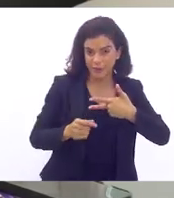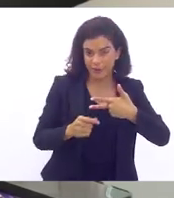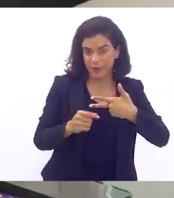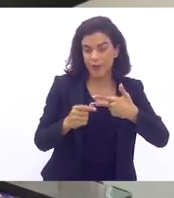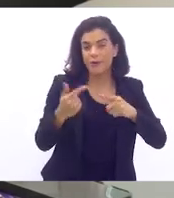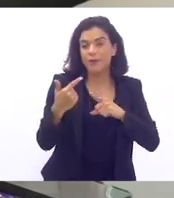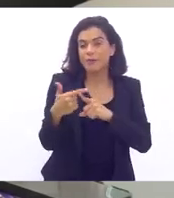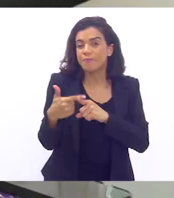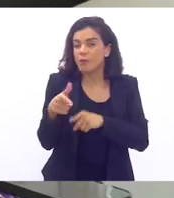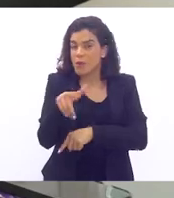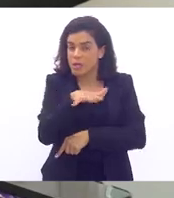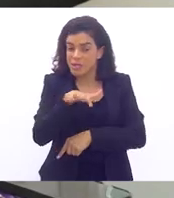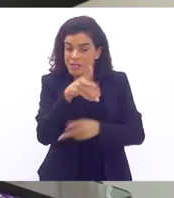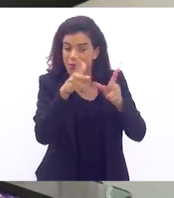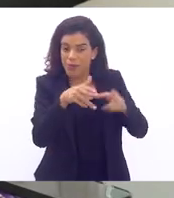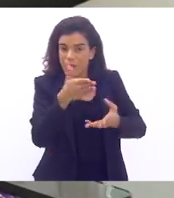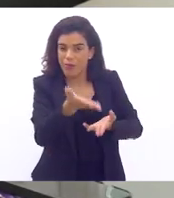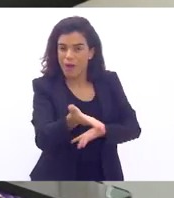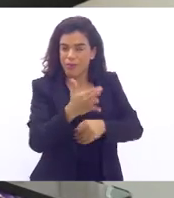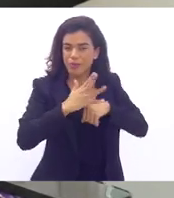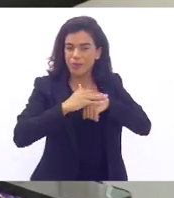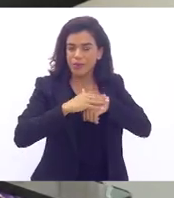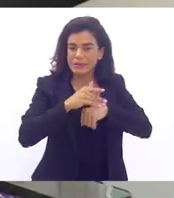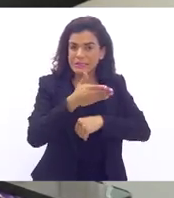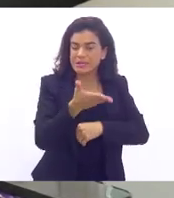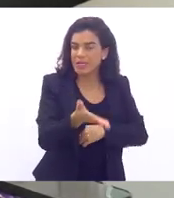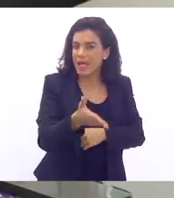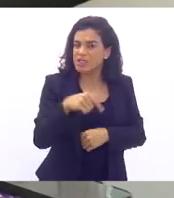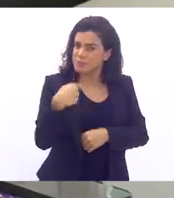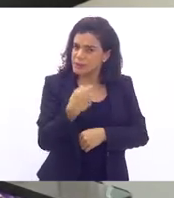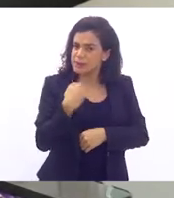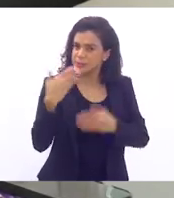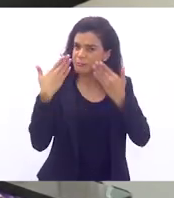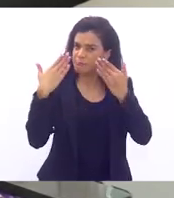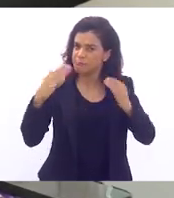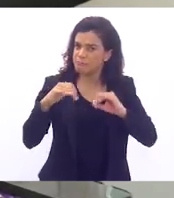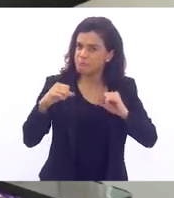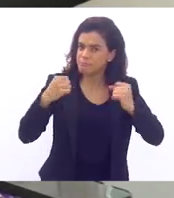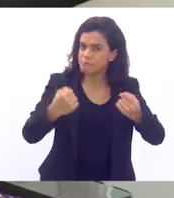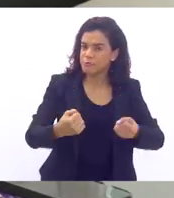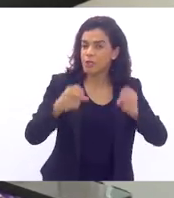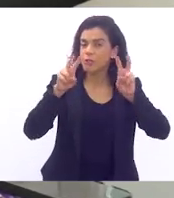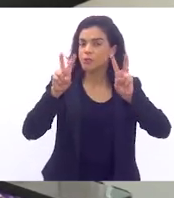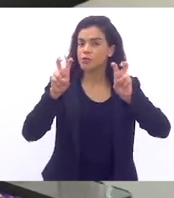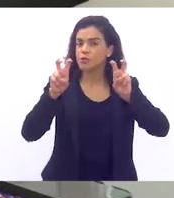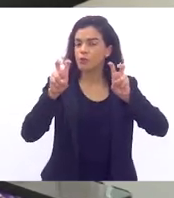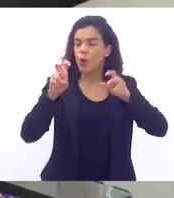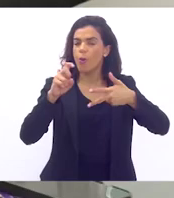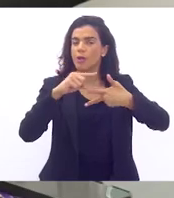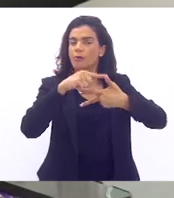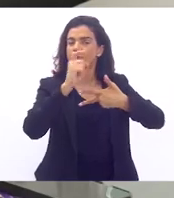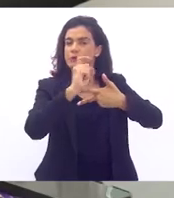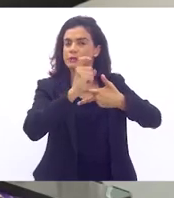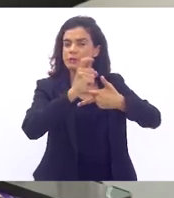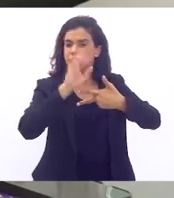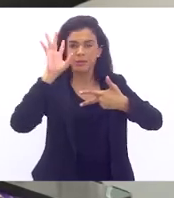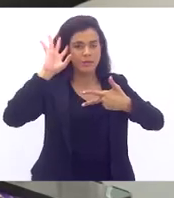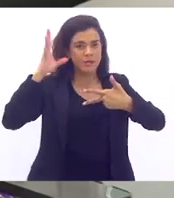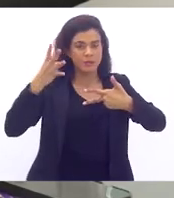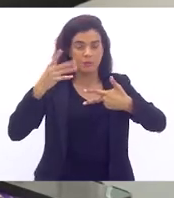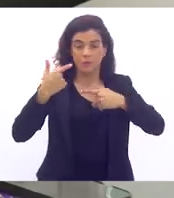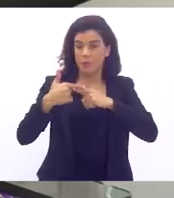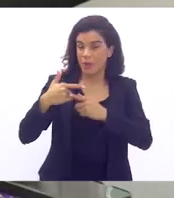porque como um caso como esse nós temos que mostrar a nossa força em relação ao executivo Porque a verdadeira